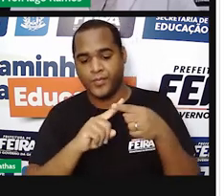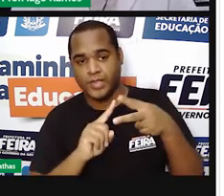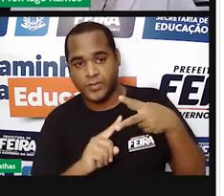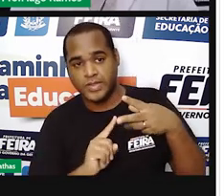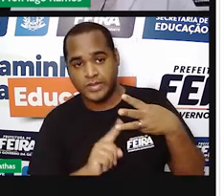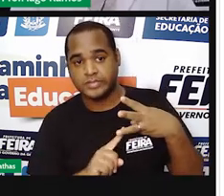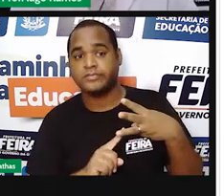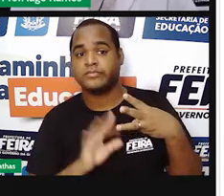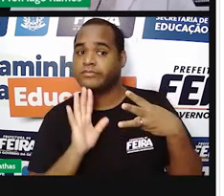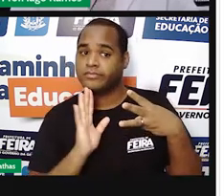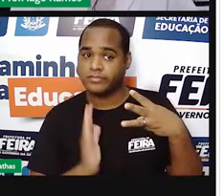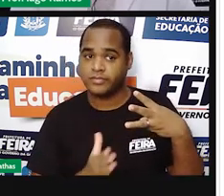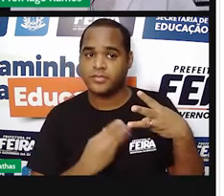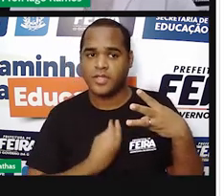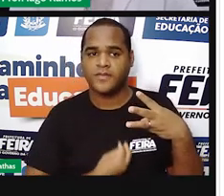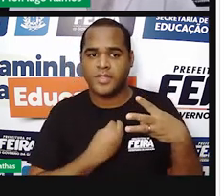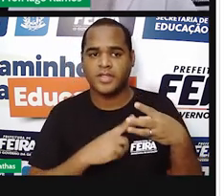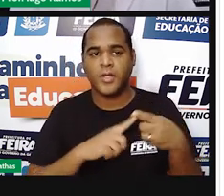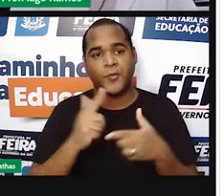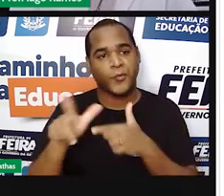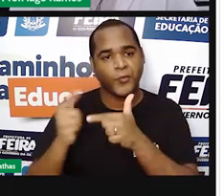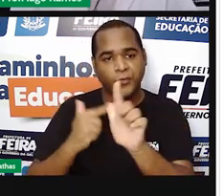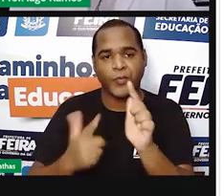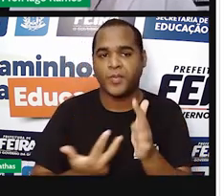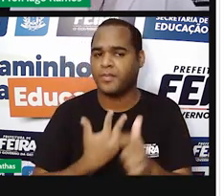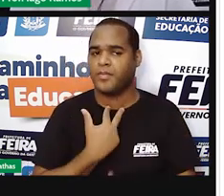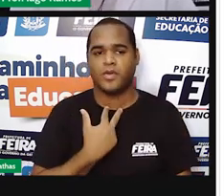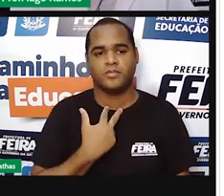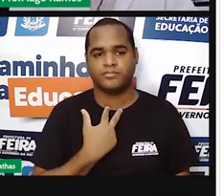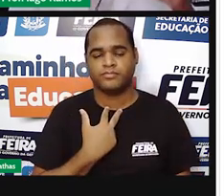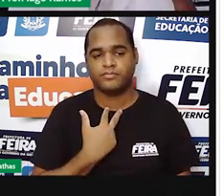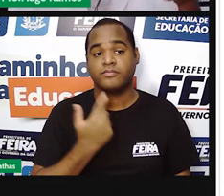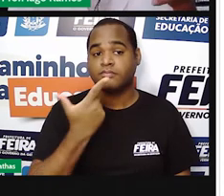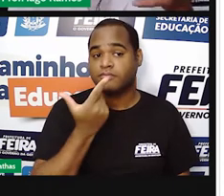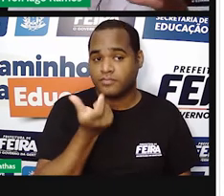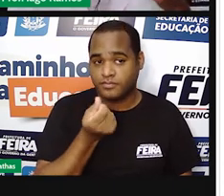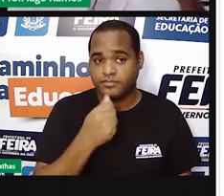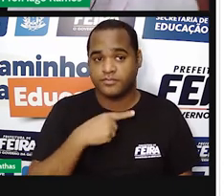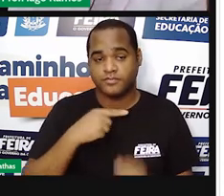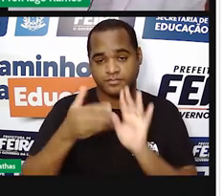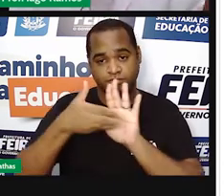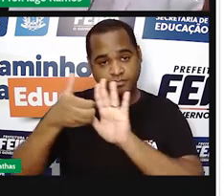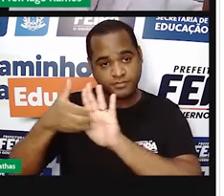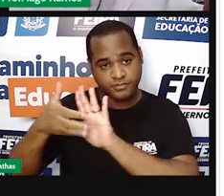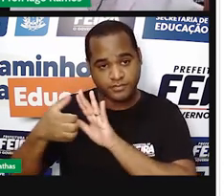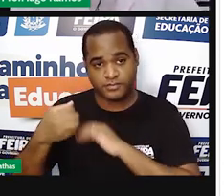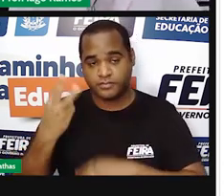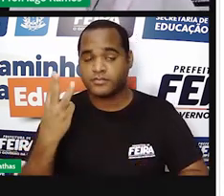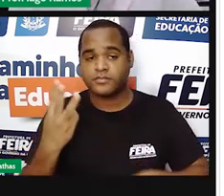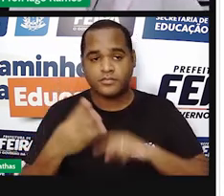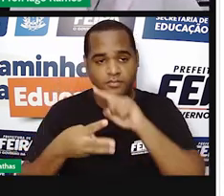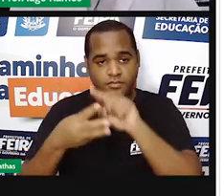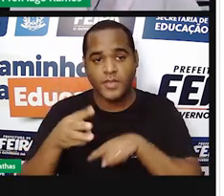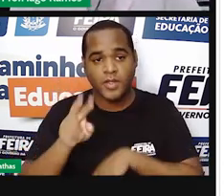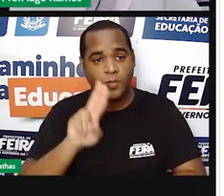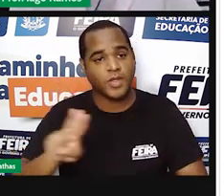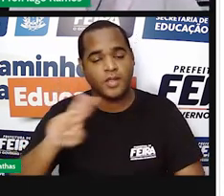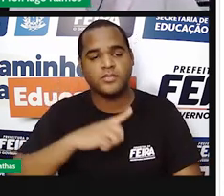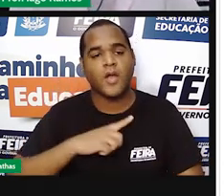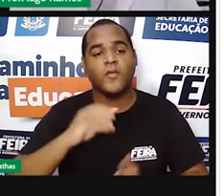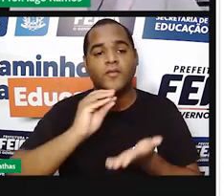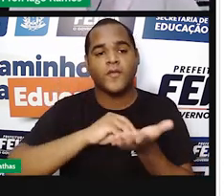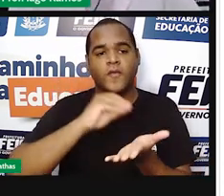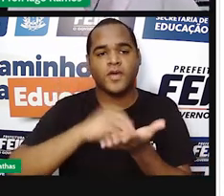usei uma já usei duas já usei três essas três não podem ser usada mais então de 26 eu tiro as três que eu não posso usar mais